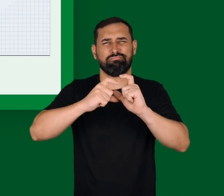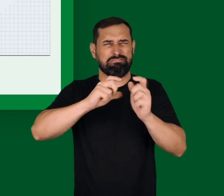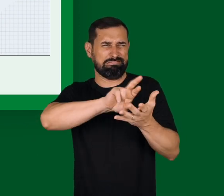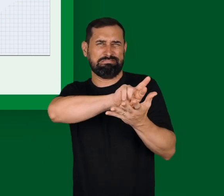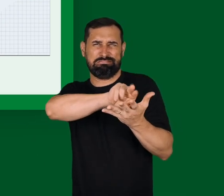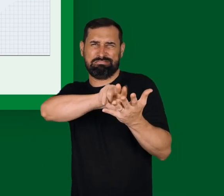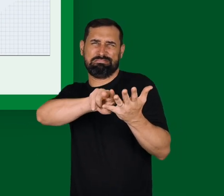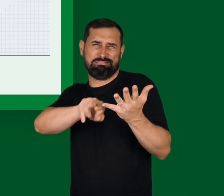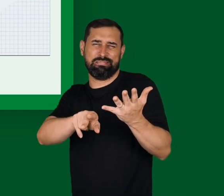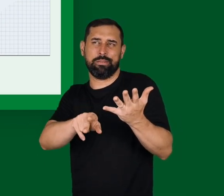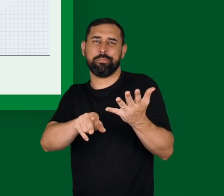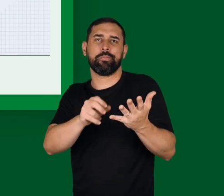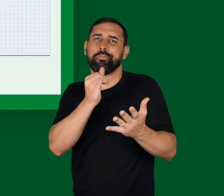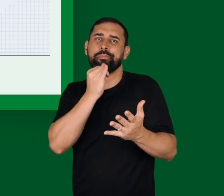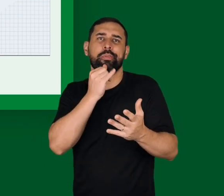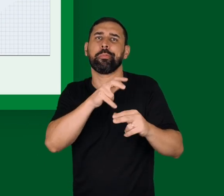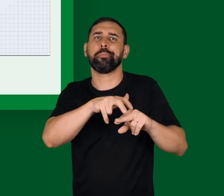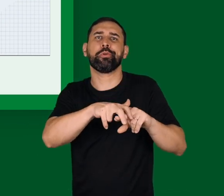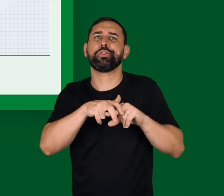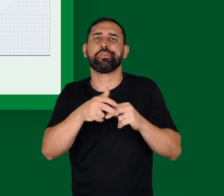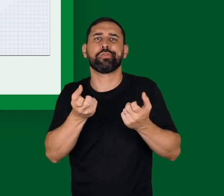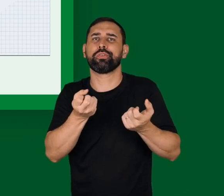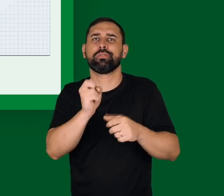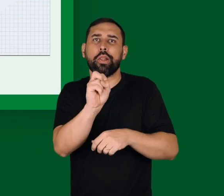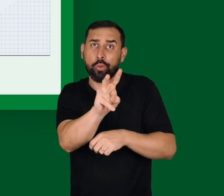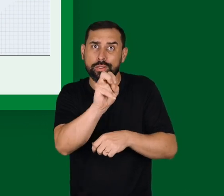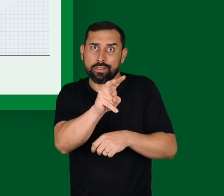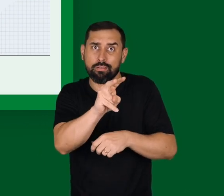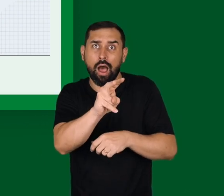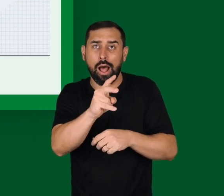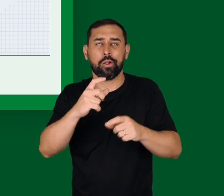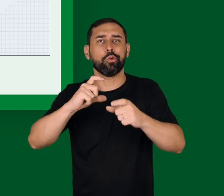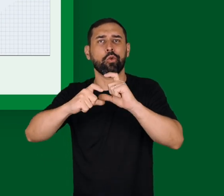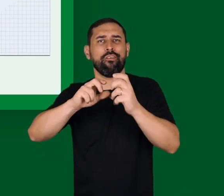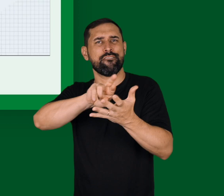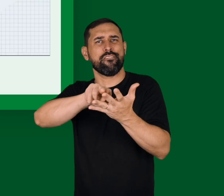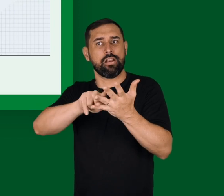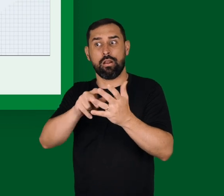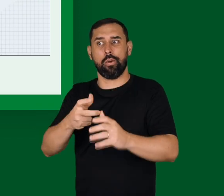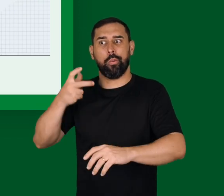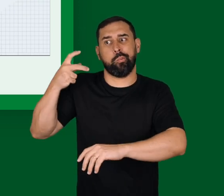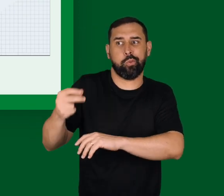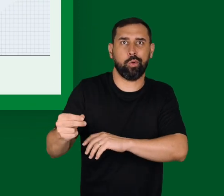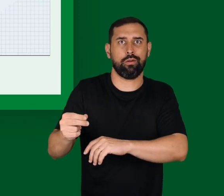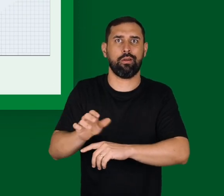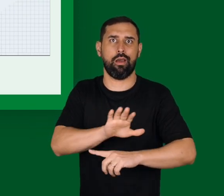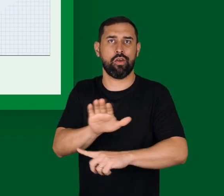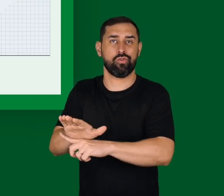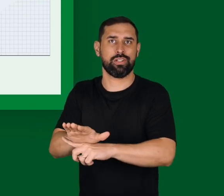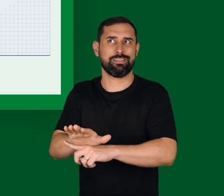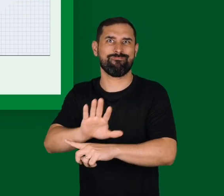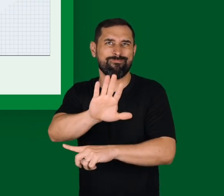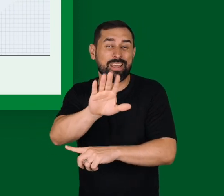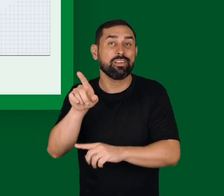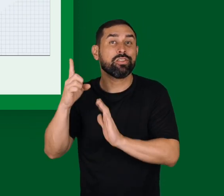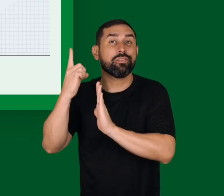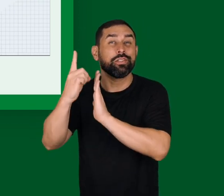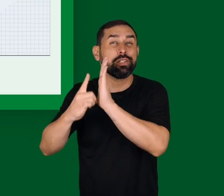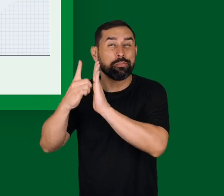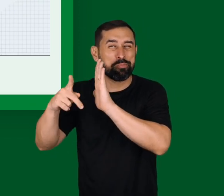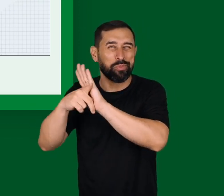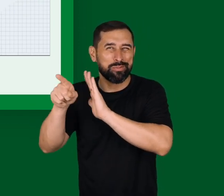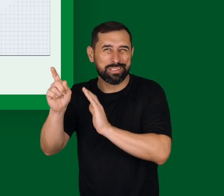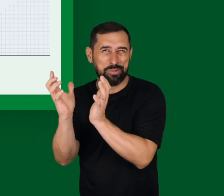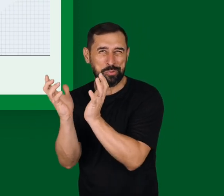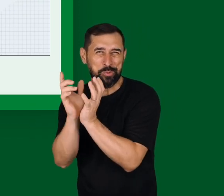drogas, principalmente para questão de intoxicações, mas a gente lembrar que hoje, pelas diretrizes da